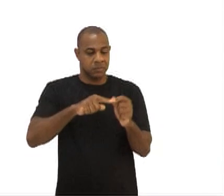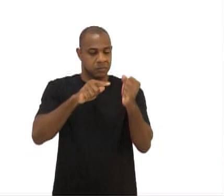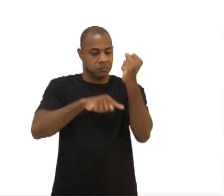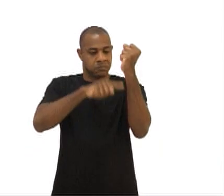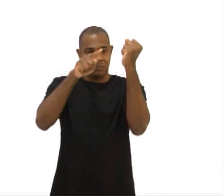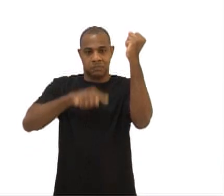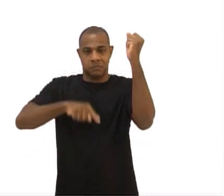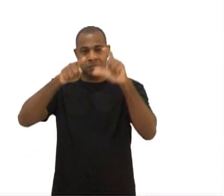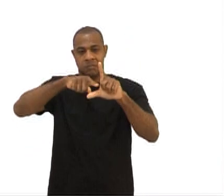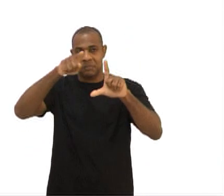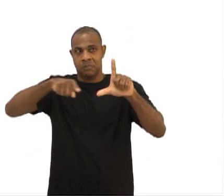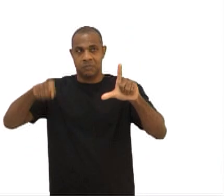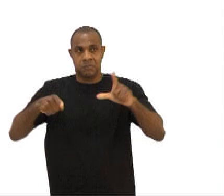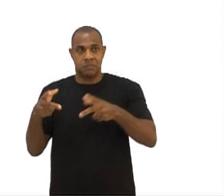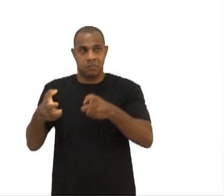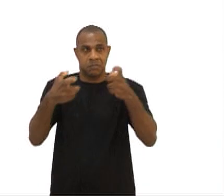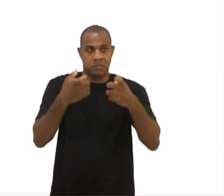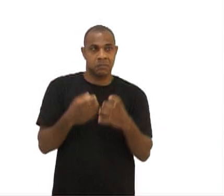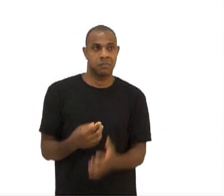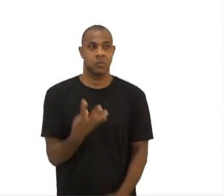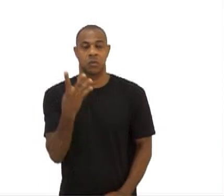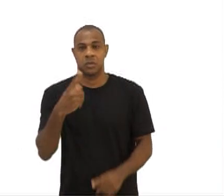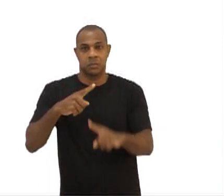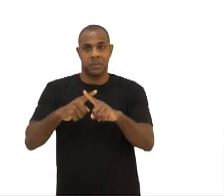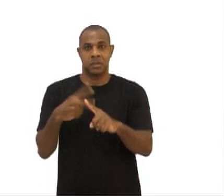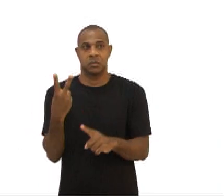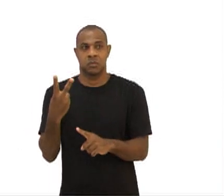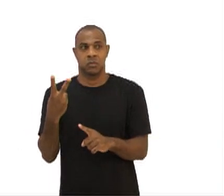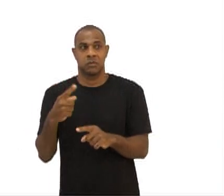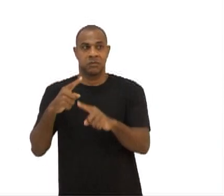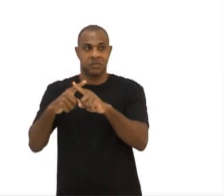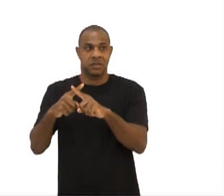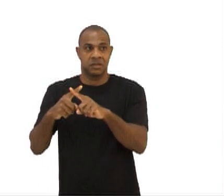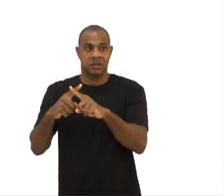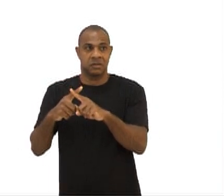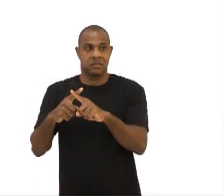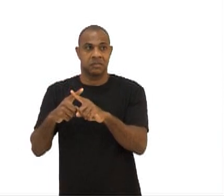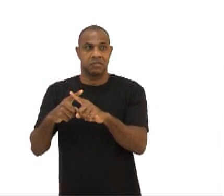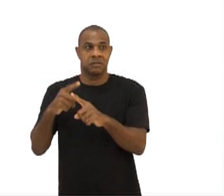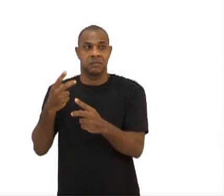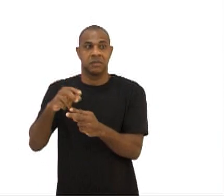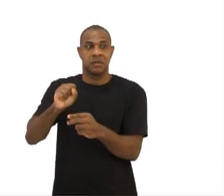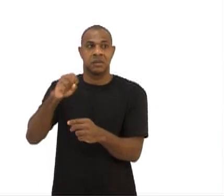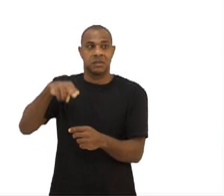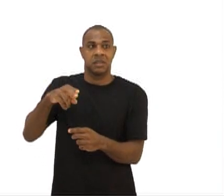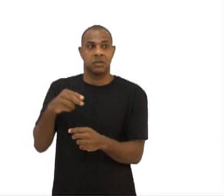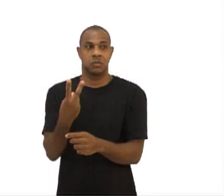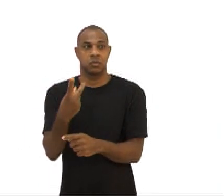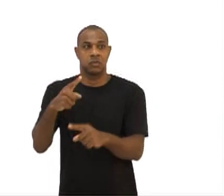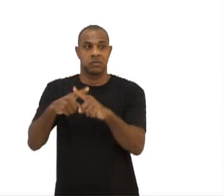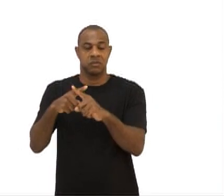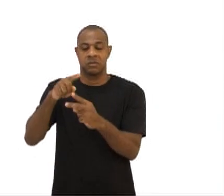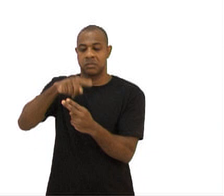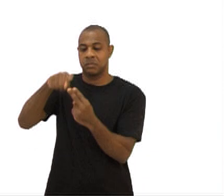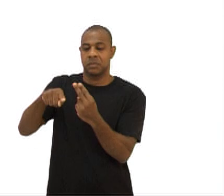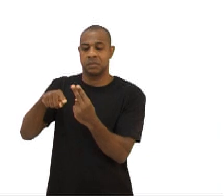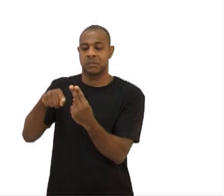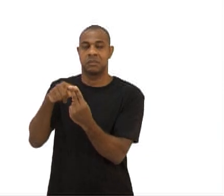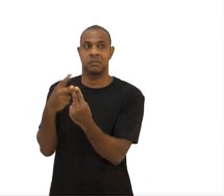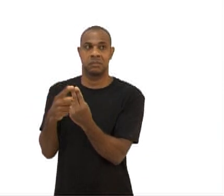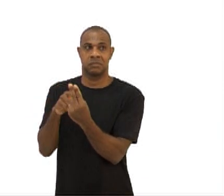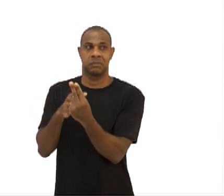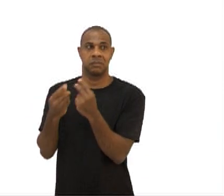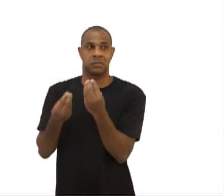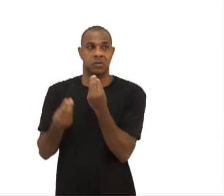de x e 4 mais 2 vezes seno de 2x mais π, é certo afirmar que, letra A, o gráfico